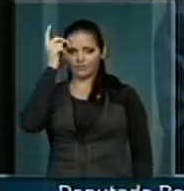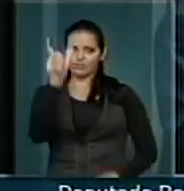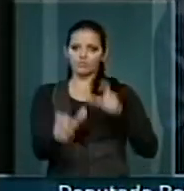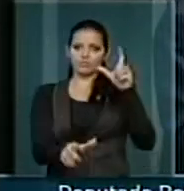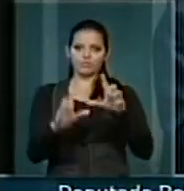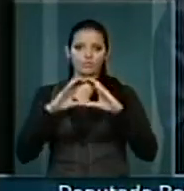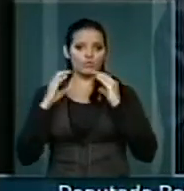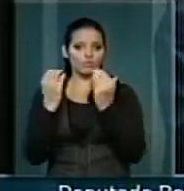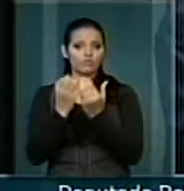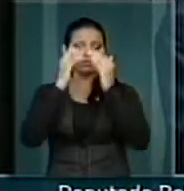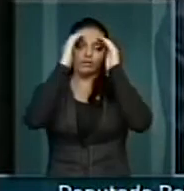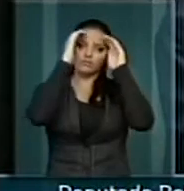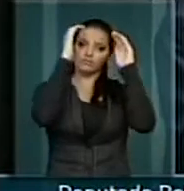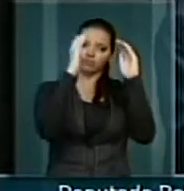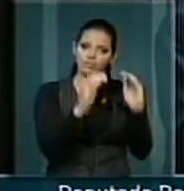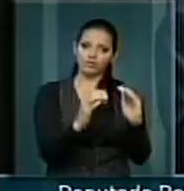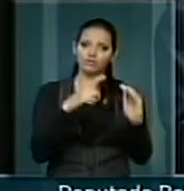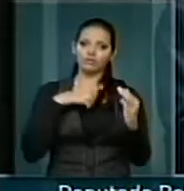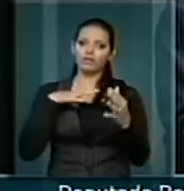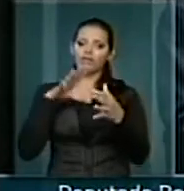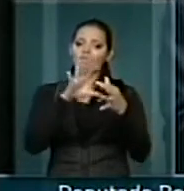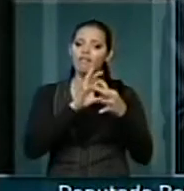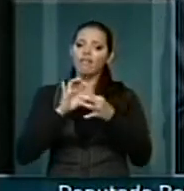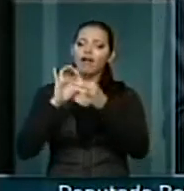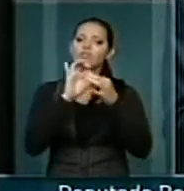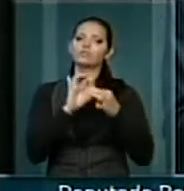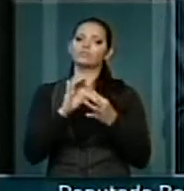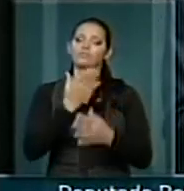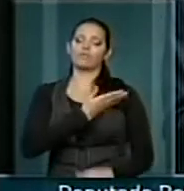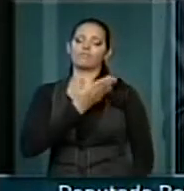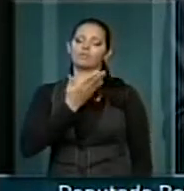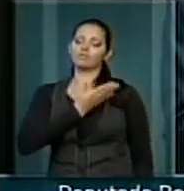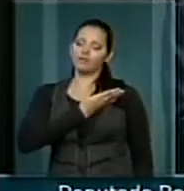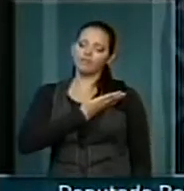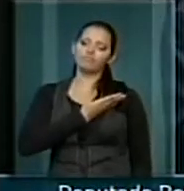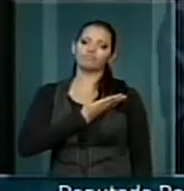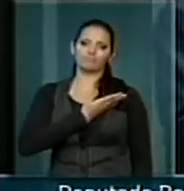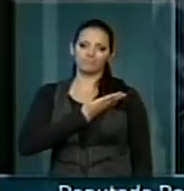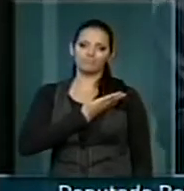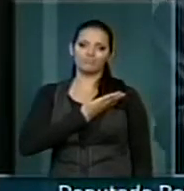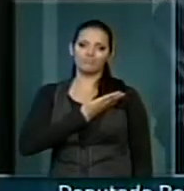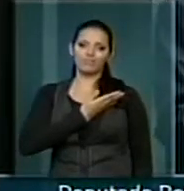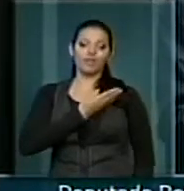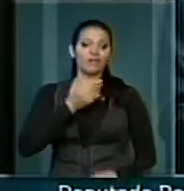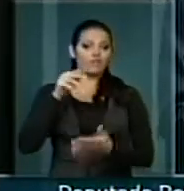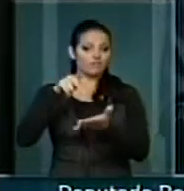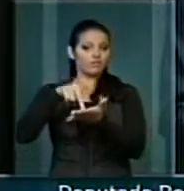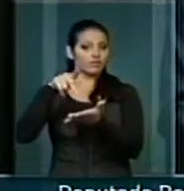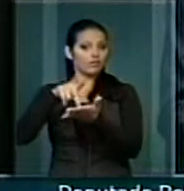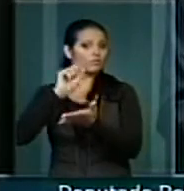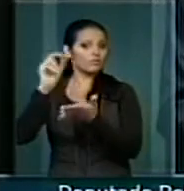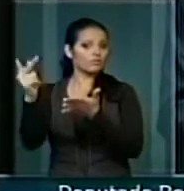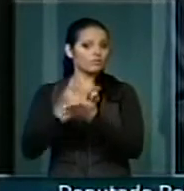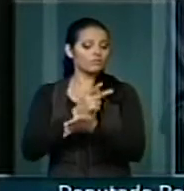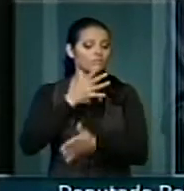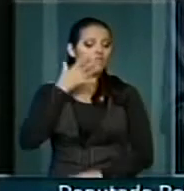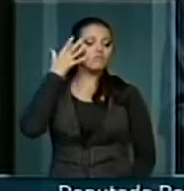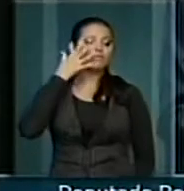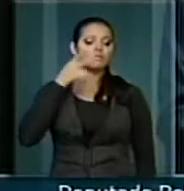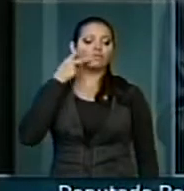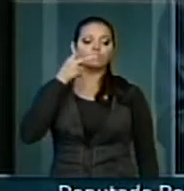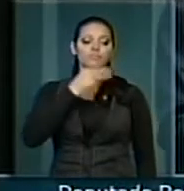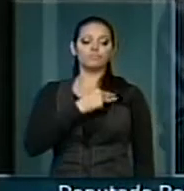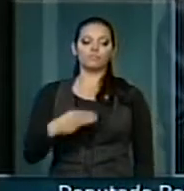muito respeita e com quem tem laços fraternos de amizade. Na verdade, as referidas declarações